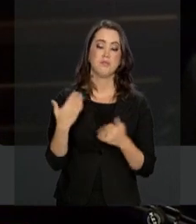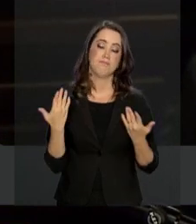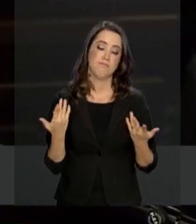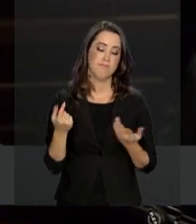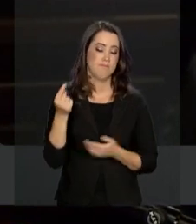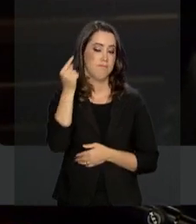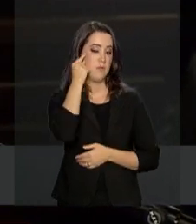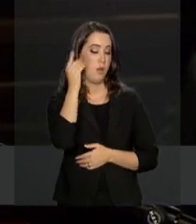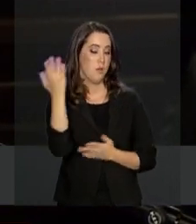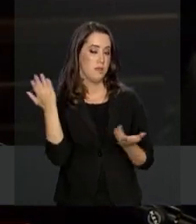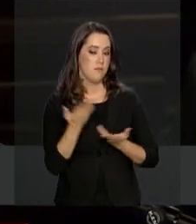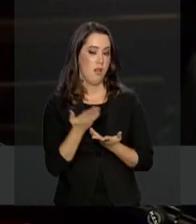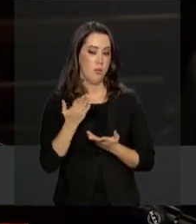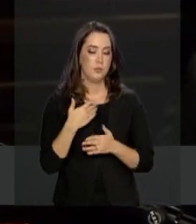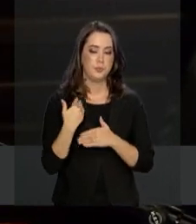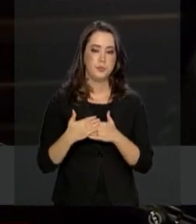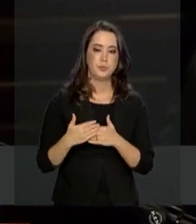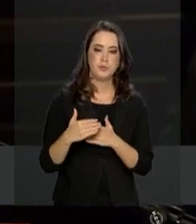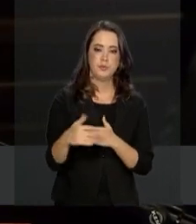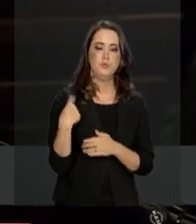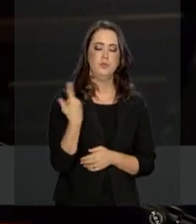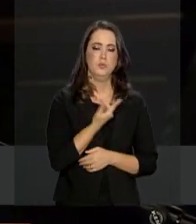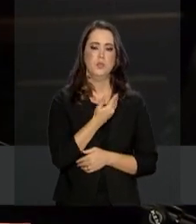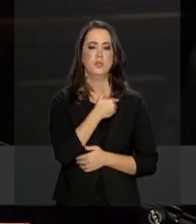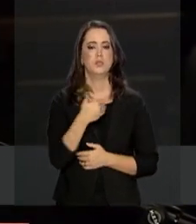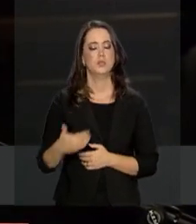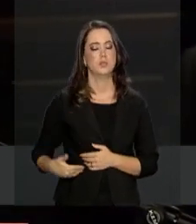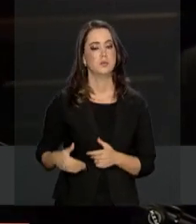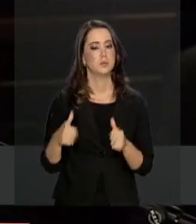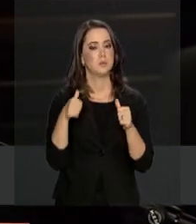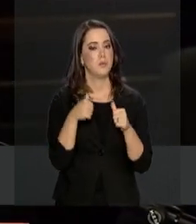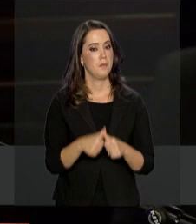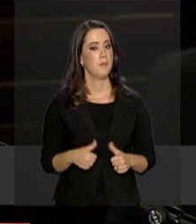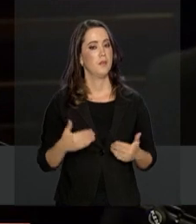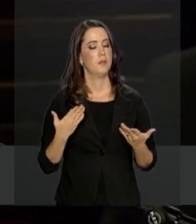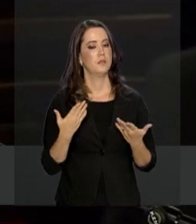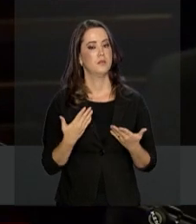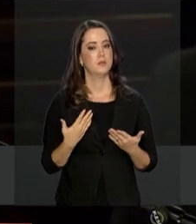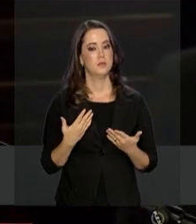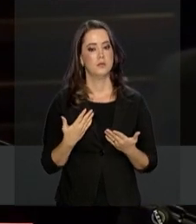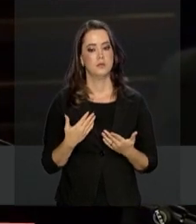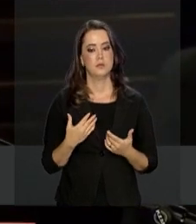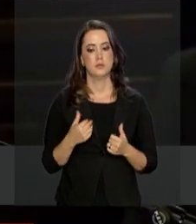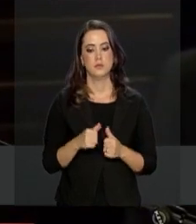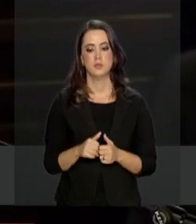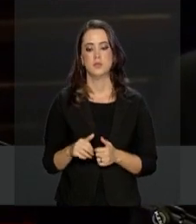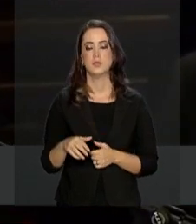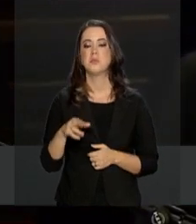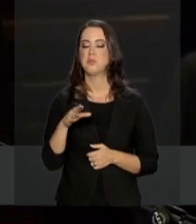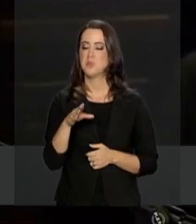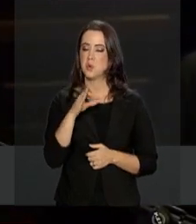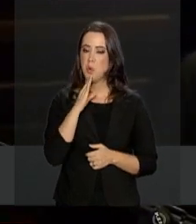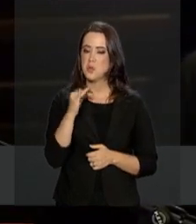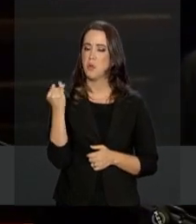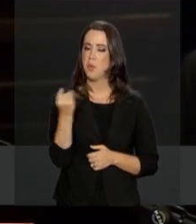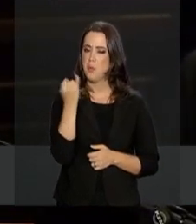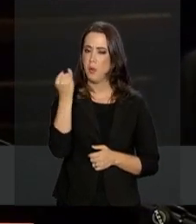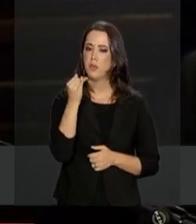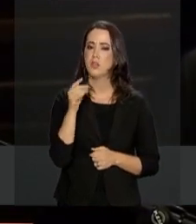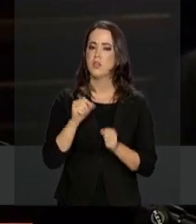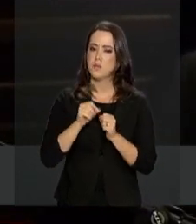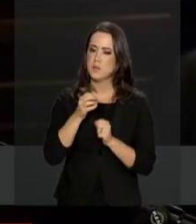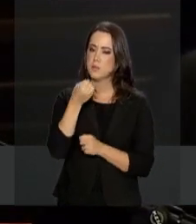penso que a esta altura o nosso governo está reconhecendo e na verdade